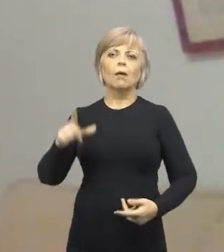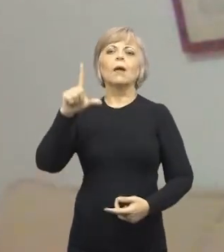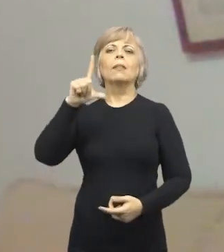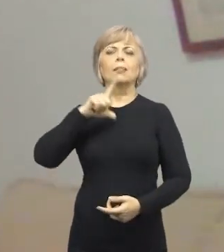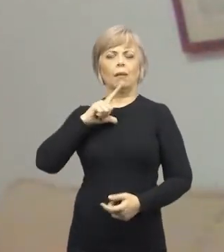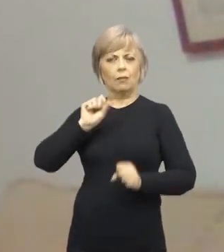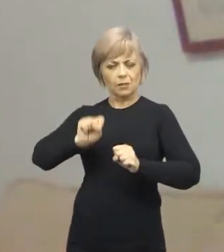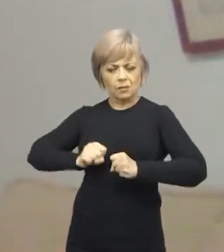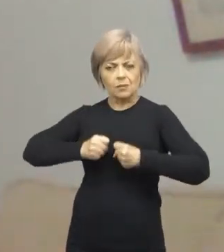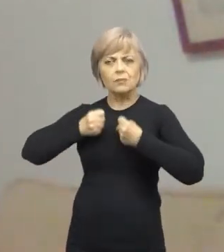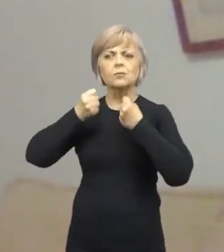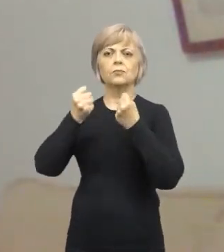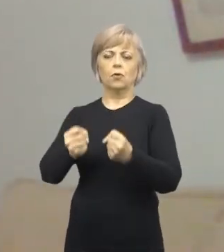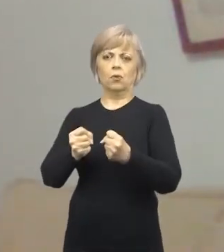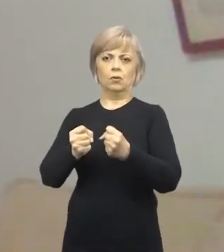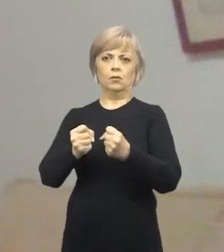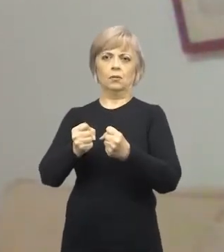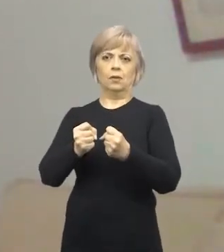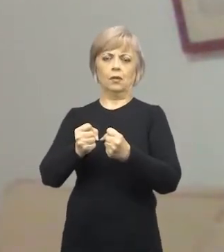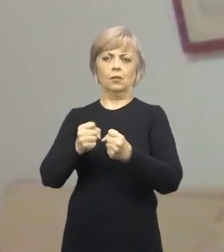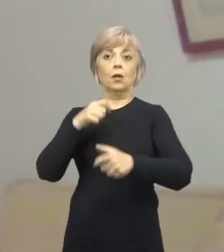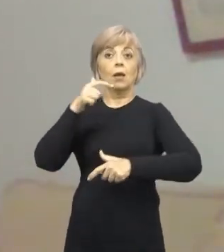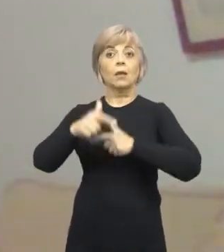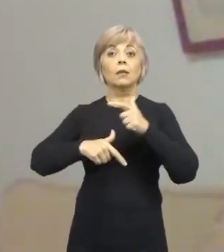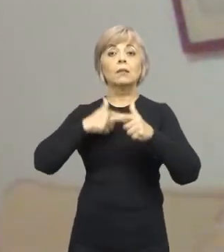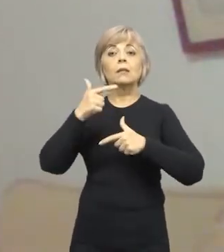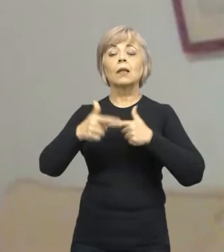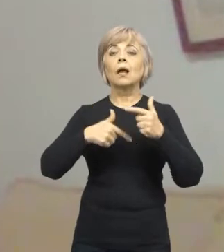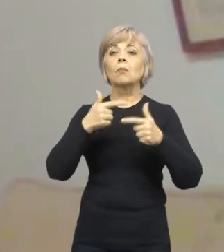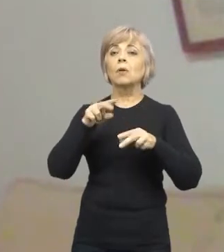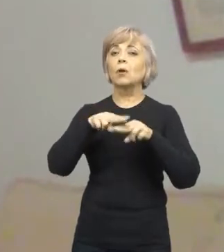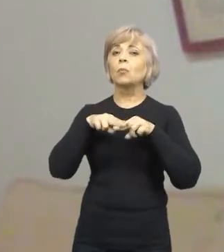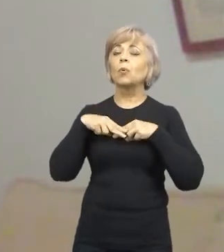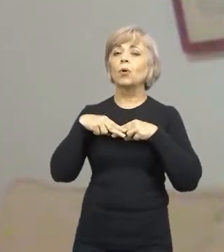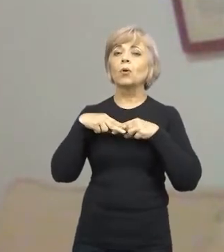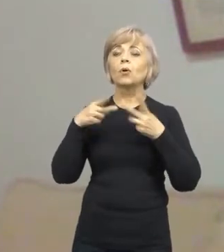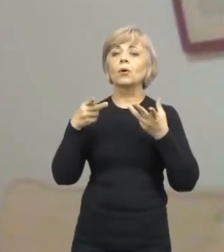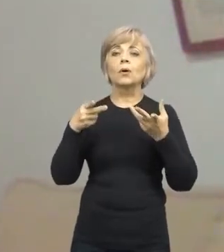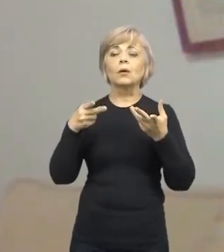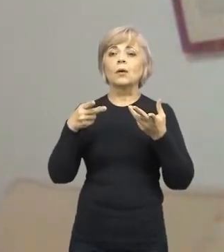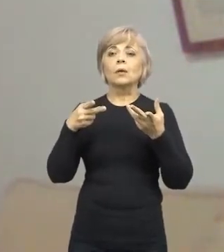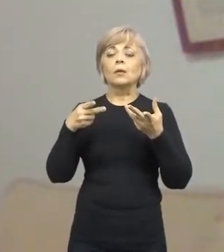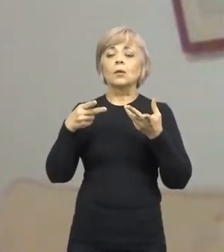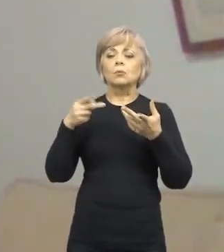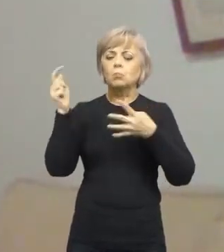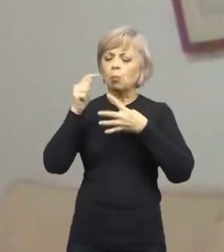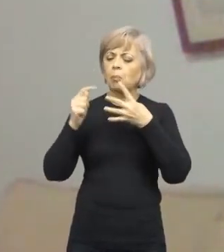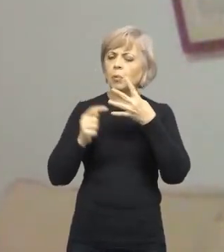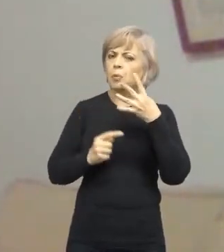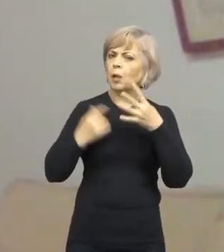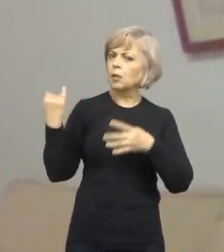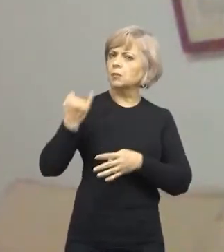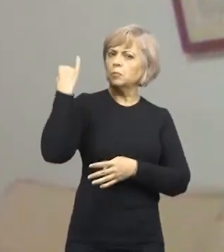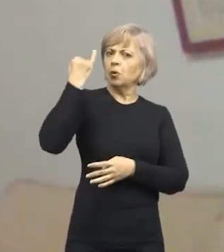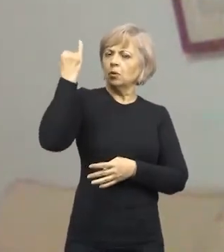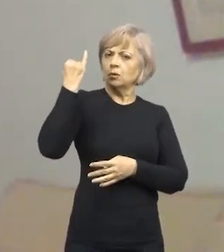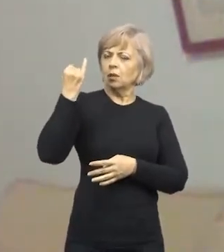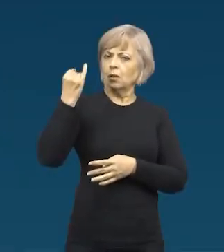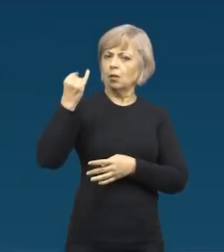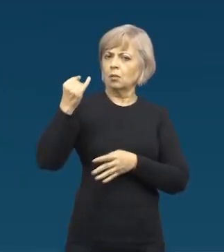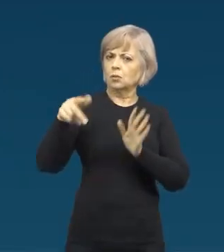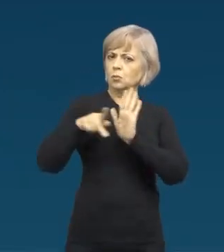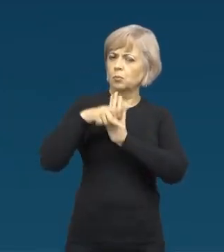se empenhado em trabalhar por causas relevantes, de extrema relevância para a